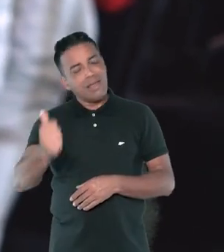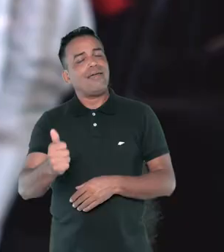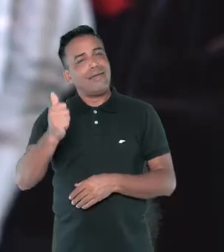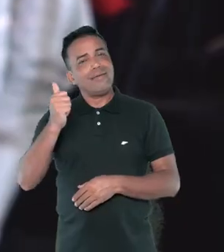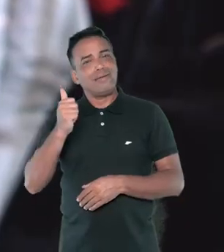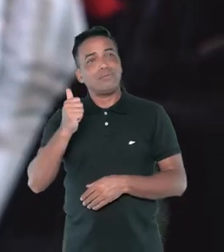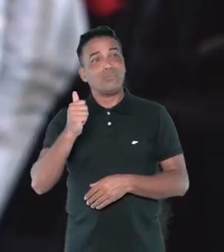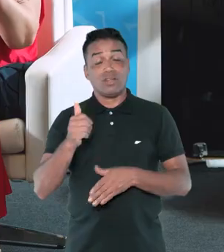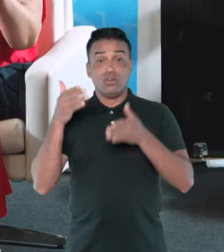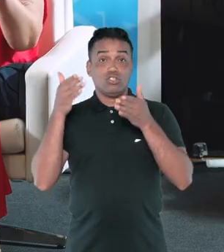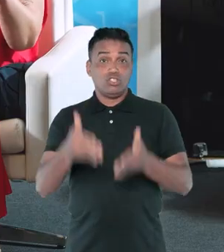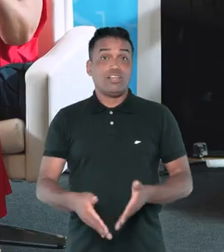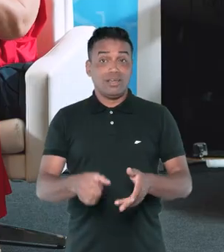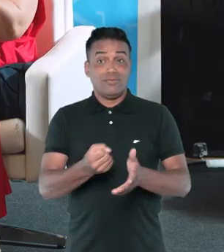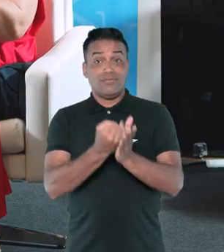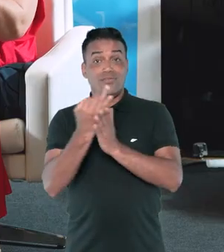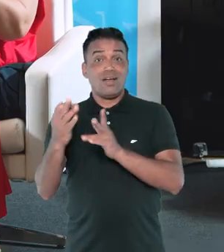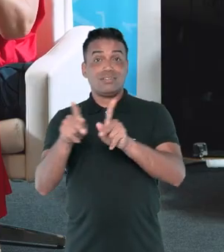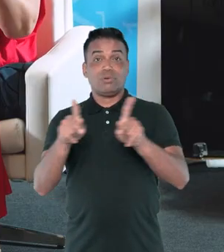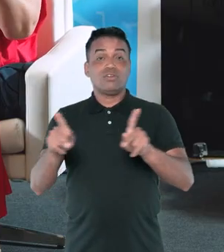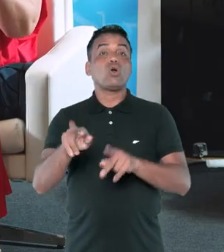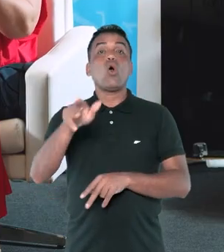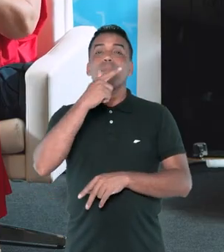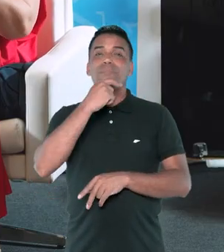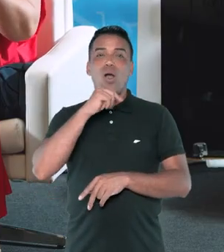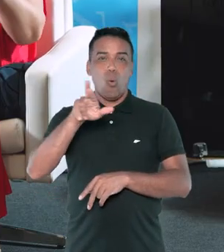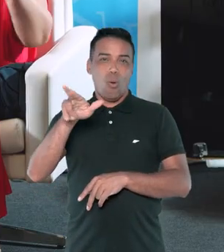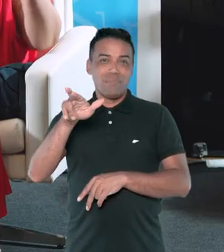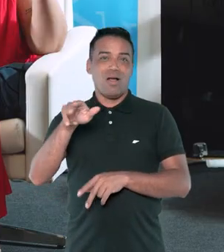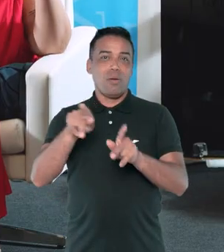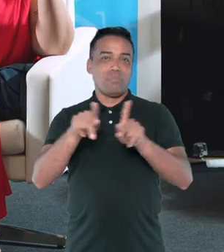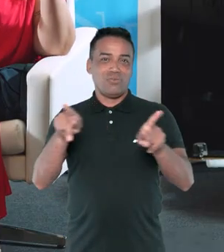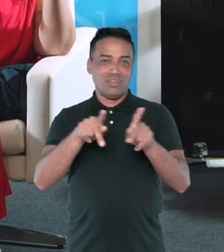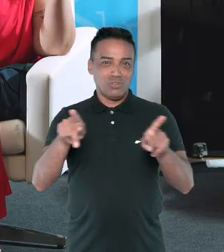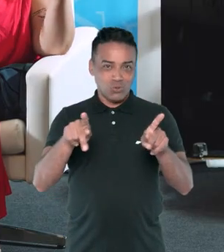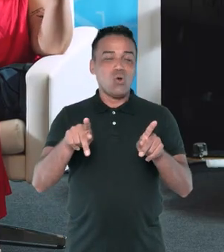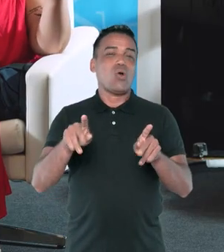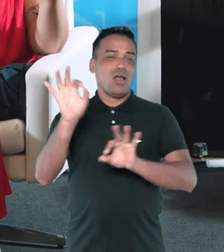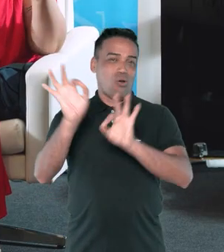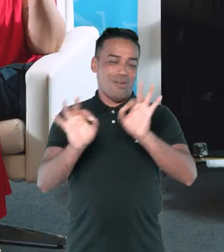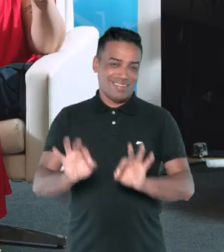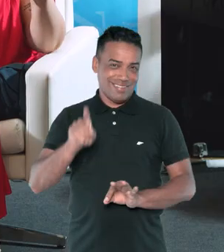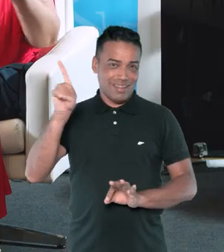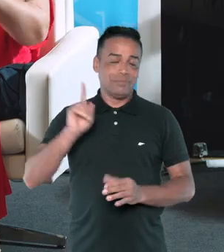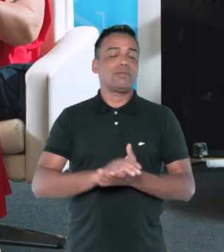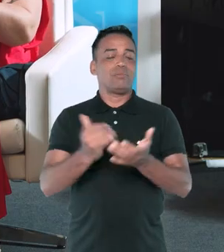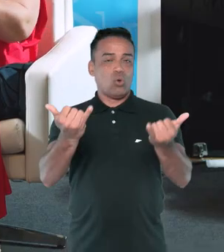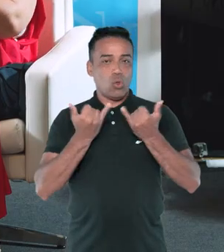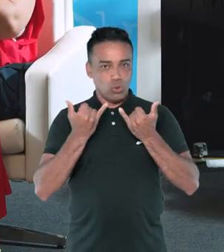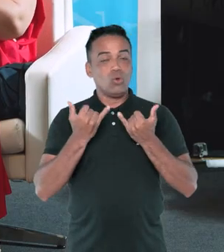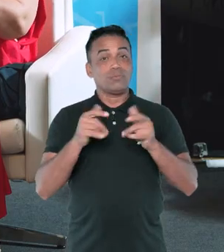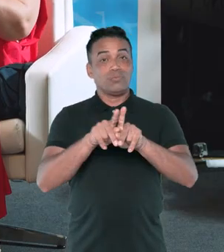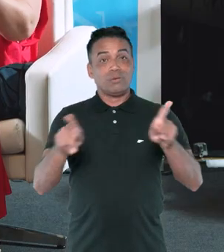Descobri depois, quando eu cheguei lá, um dos professores me contou, o irmão dela, que o irmão dela era professor de montagem lá. Aí ele me contou,